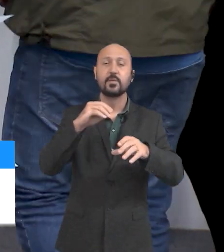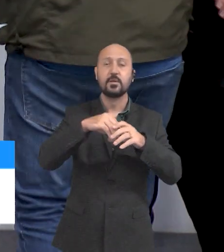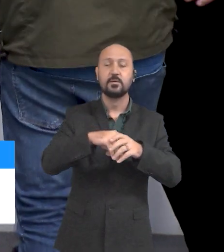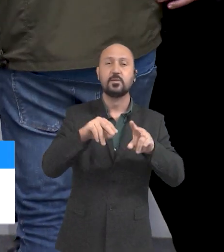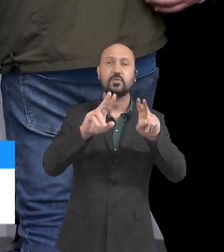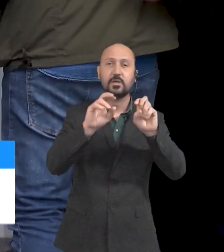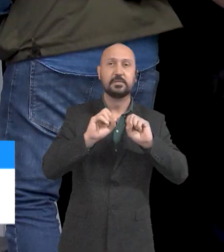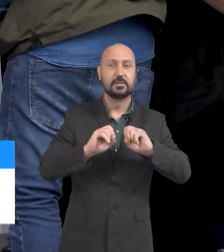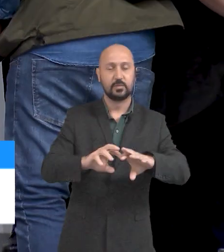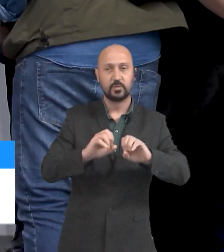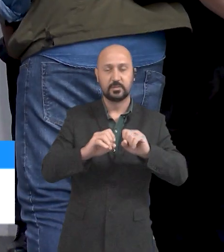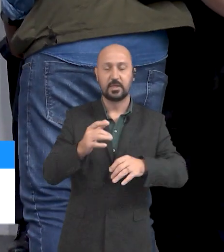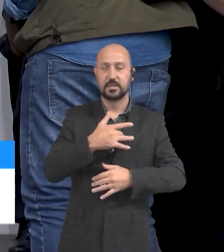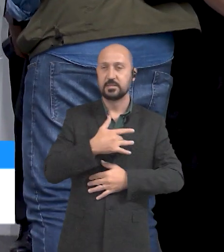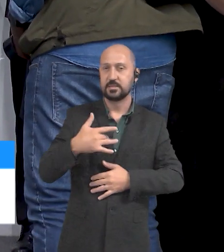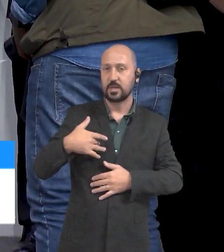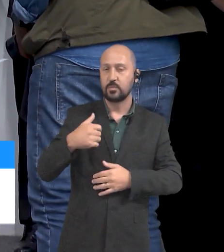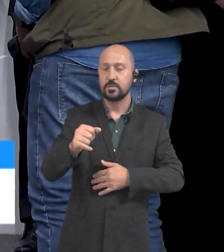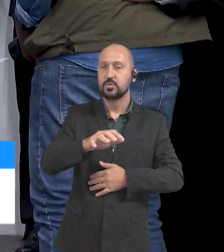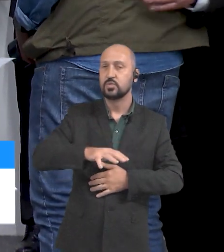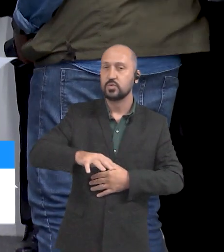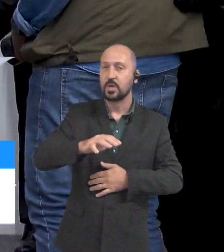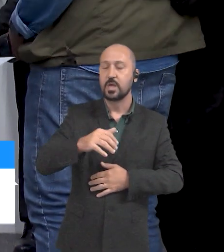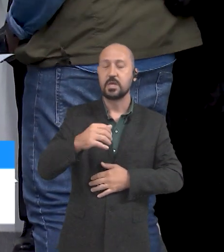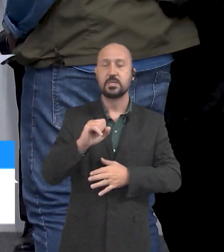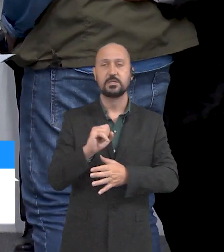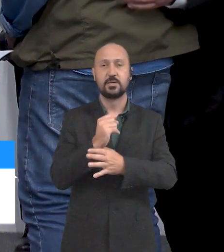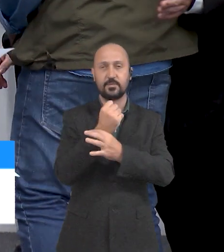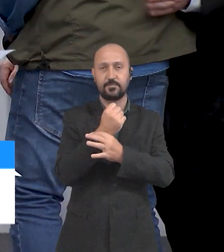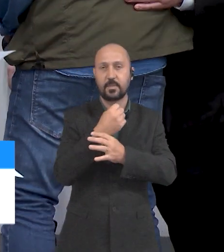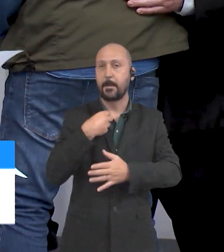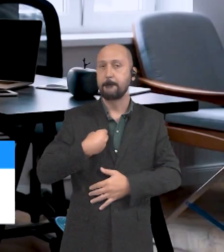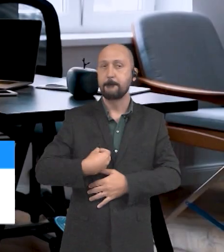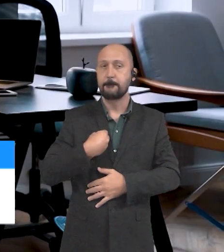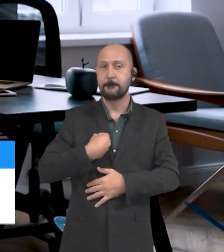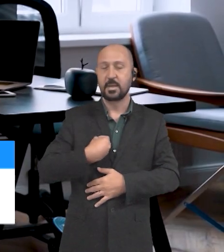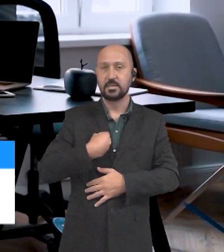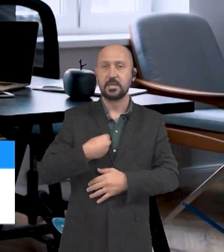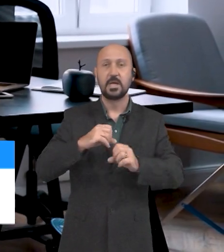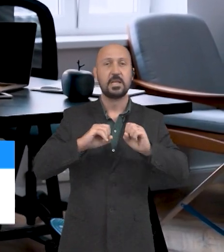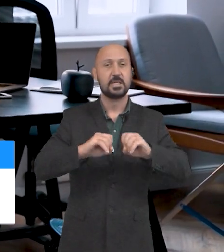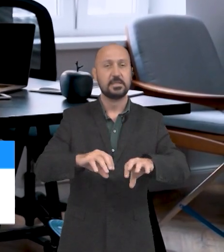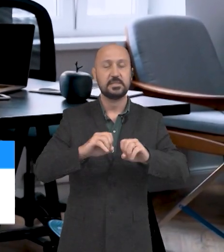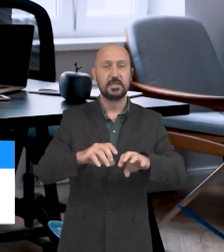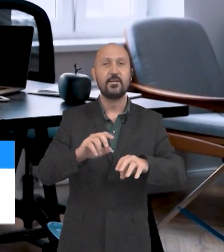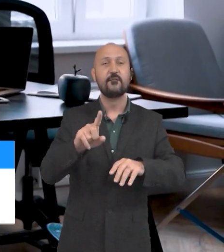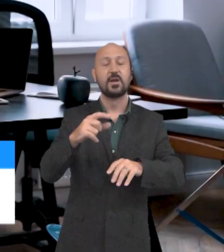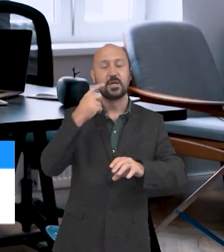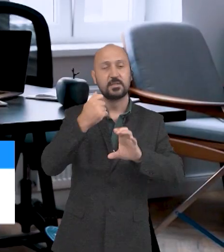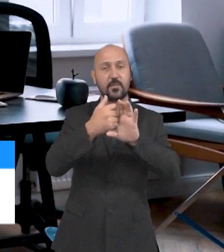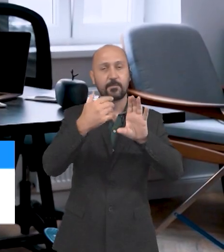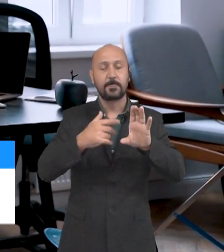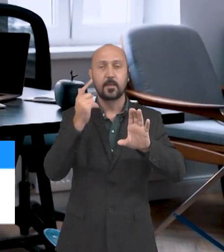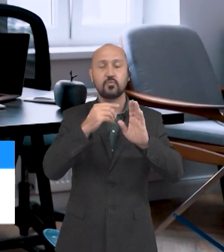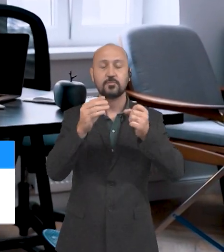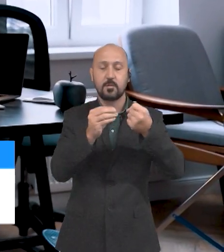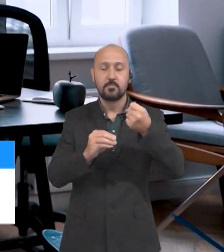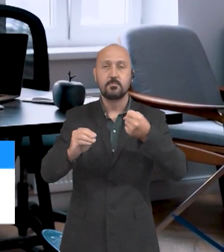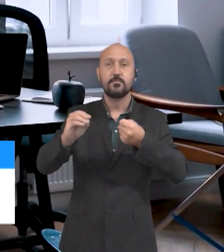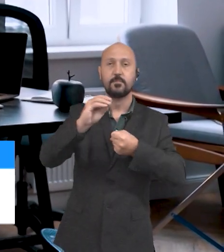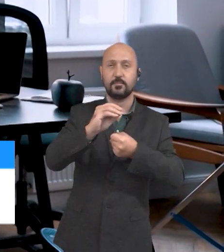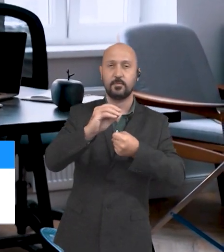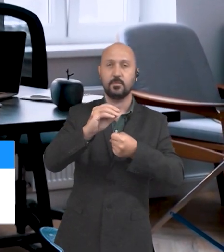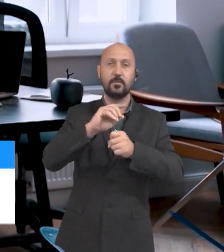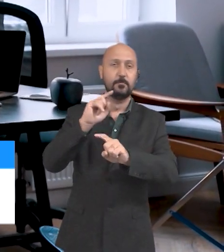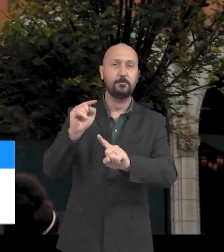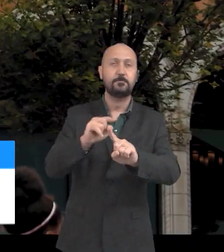públicos, principalmente nas áreas de educação, saúde, assistência social e segurança. A participação nas capacitações será critério de